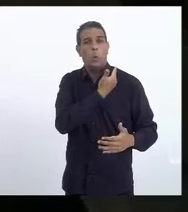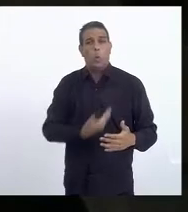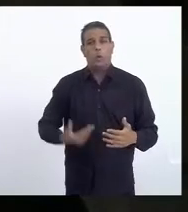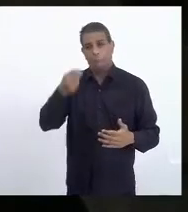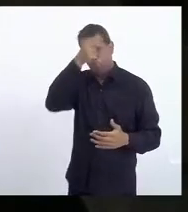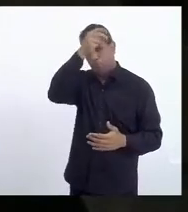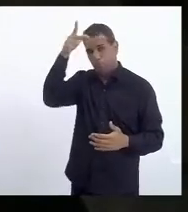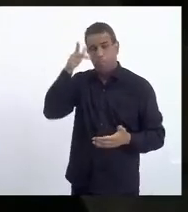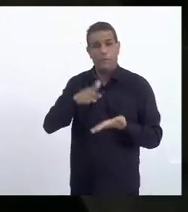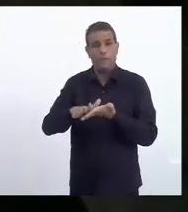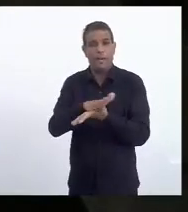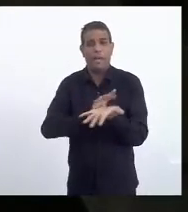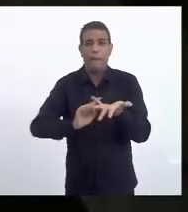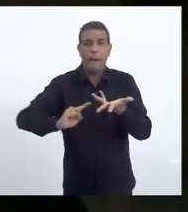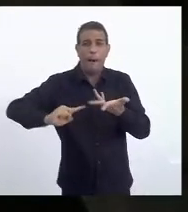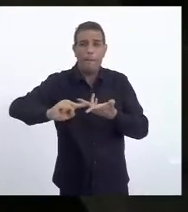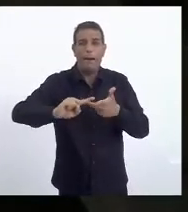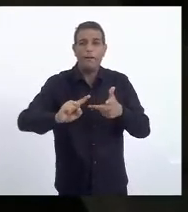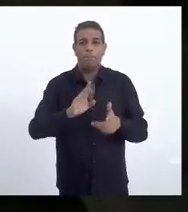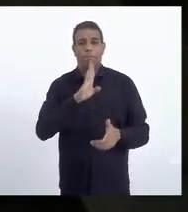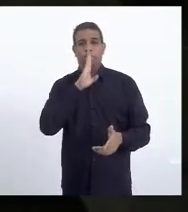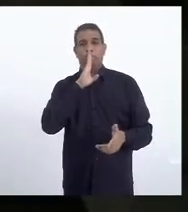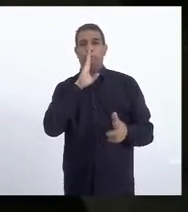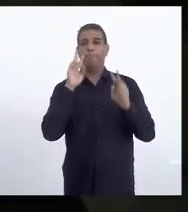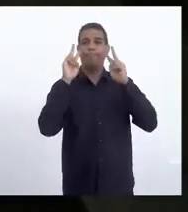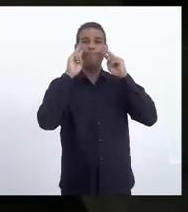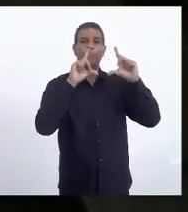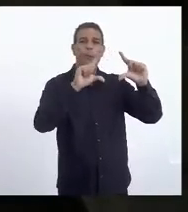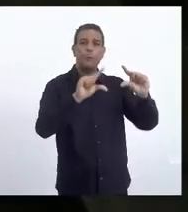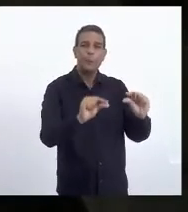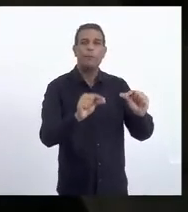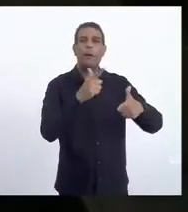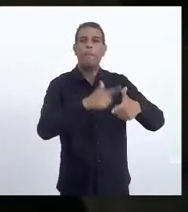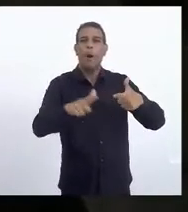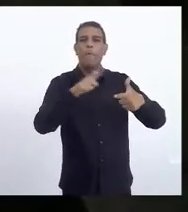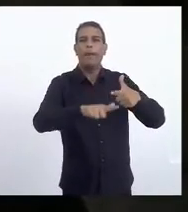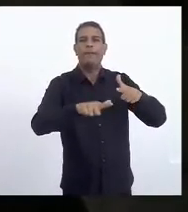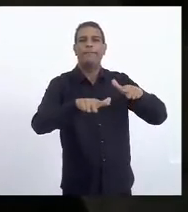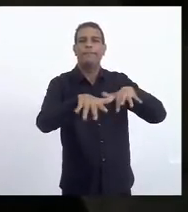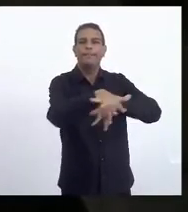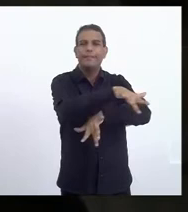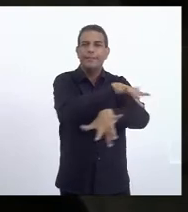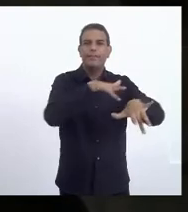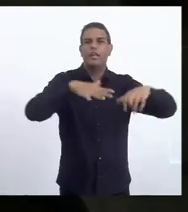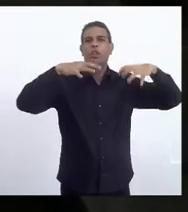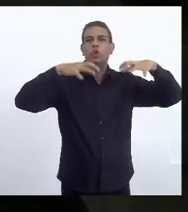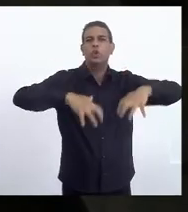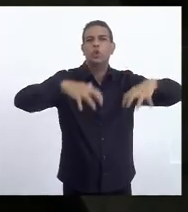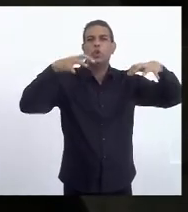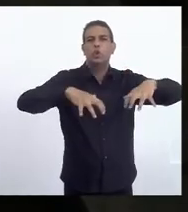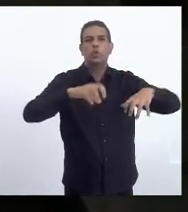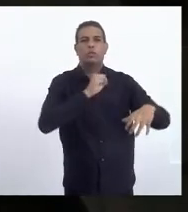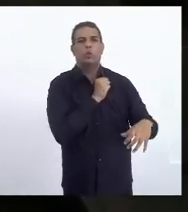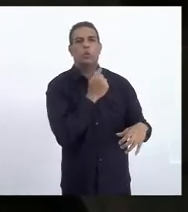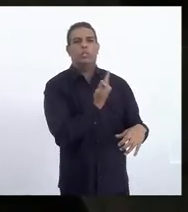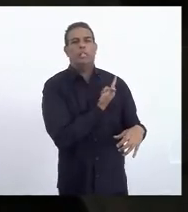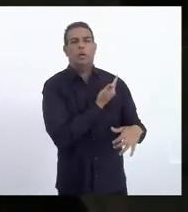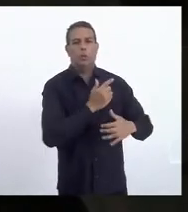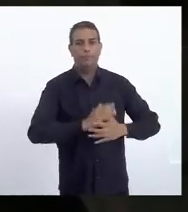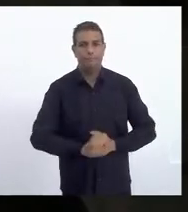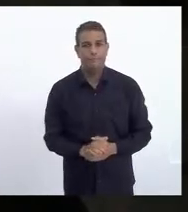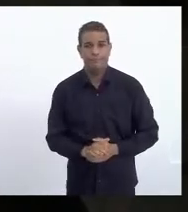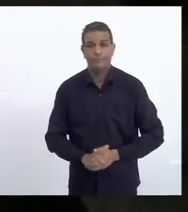resposta não tem agenda não tem iniciativa para minimizar pelo menos mitigar pelo menos efeito das chuvas em São Gonçalo